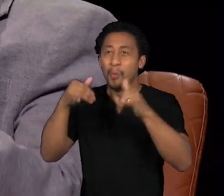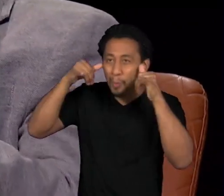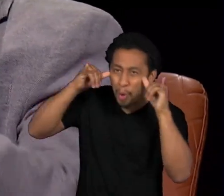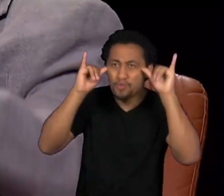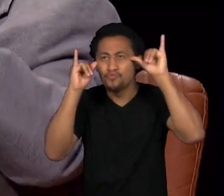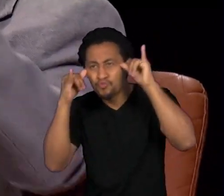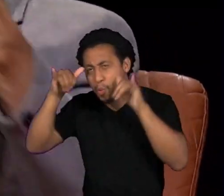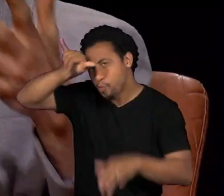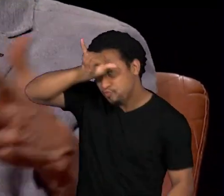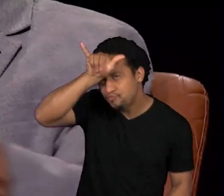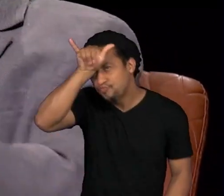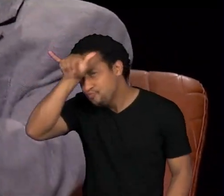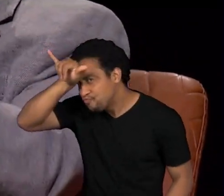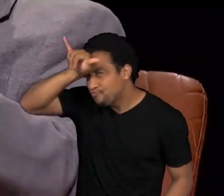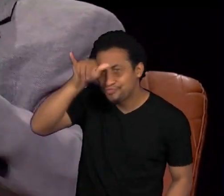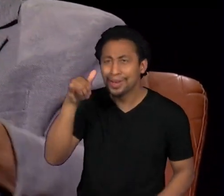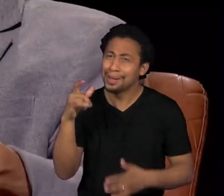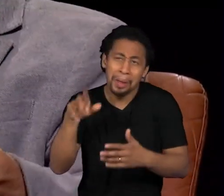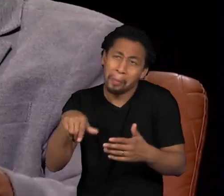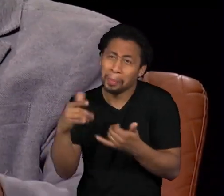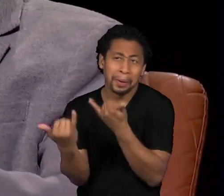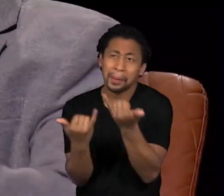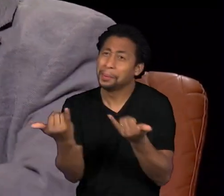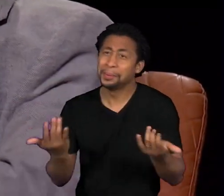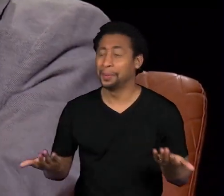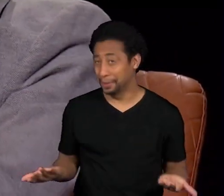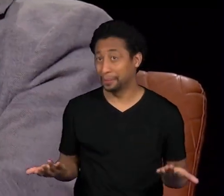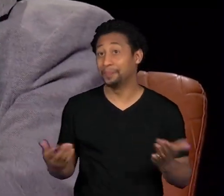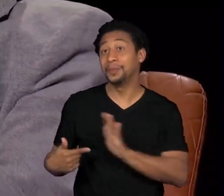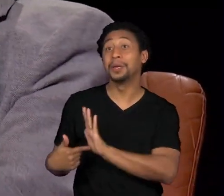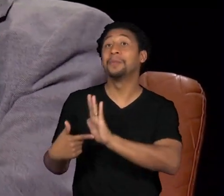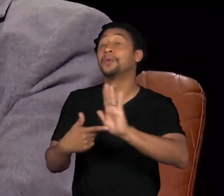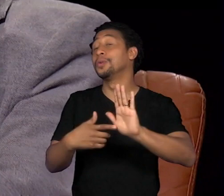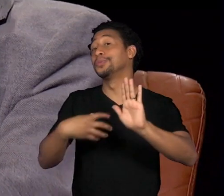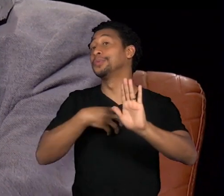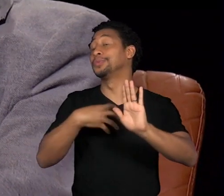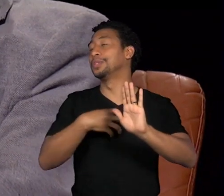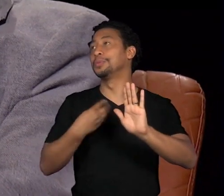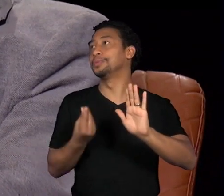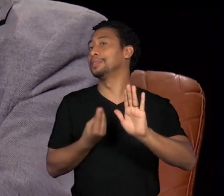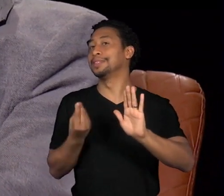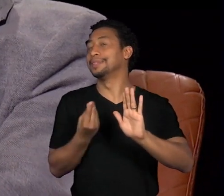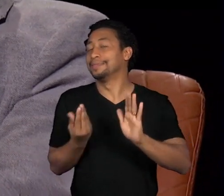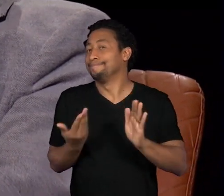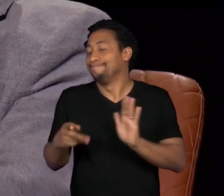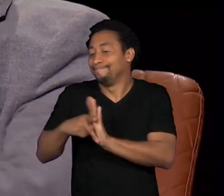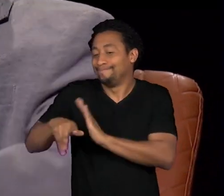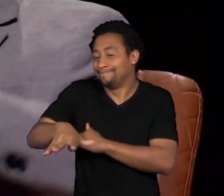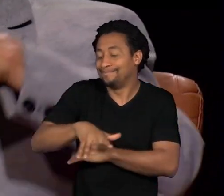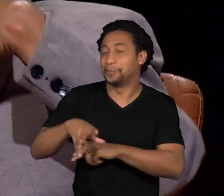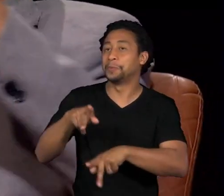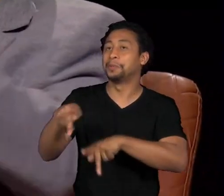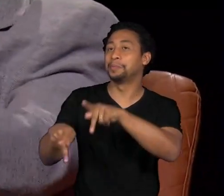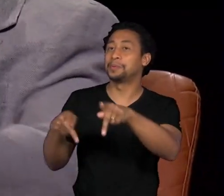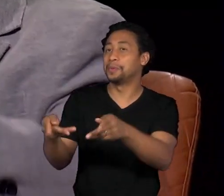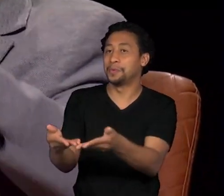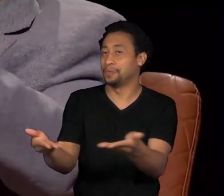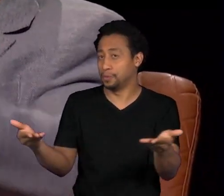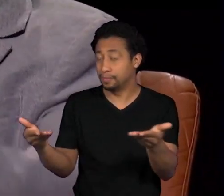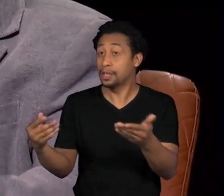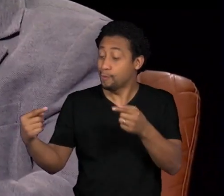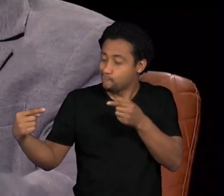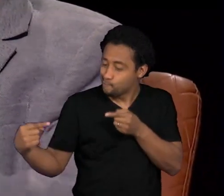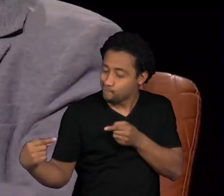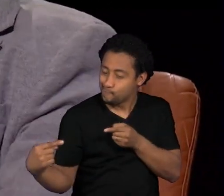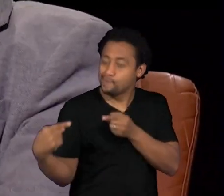esse nome reflete essa presença do intérprete no mundo Popular não é e como eu me identifiquei muito com